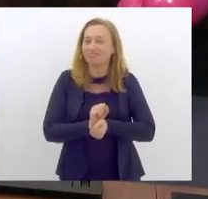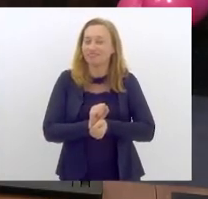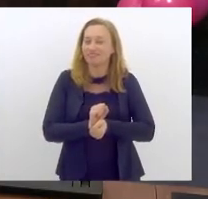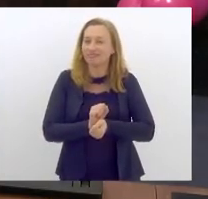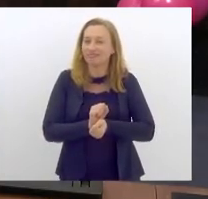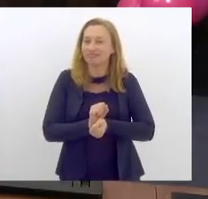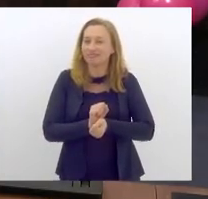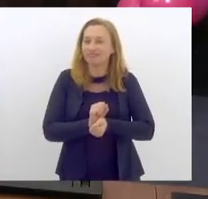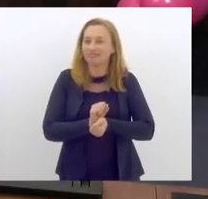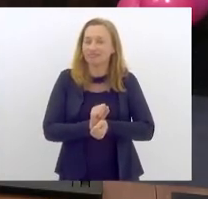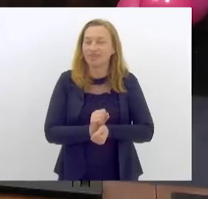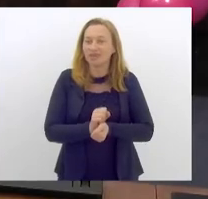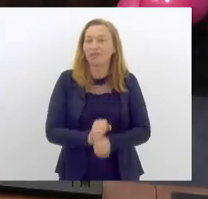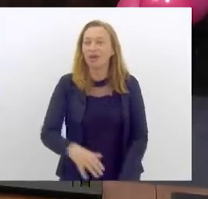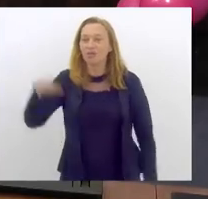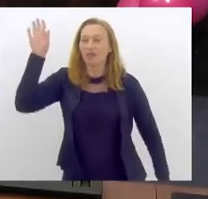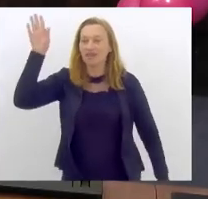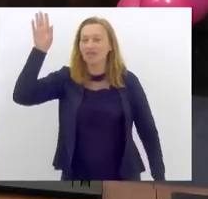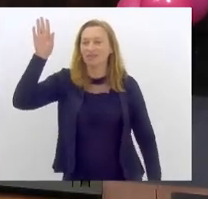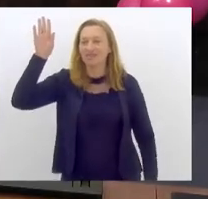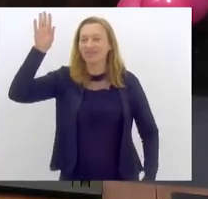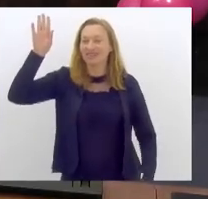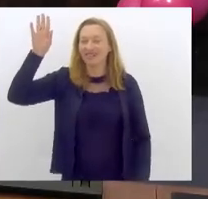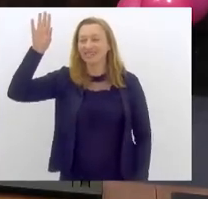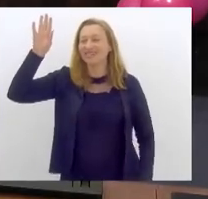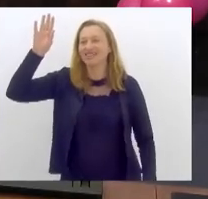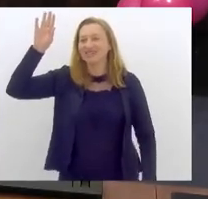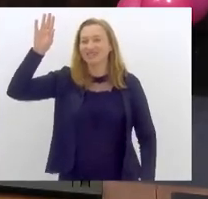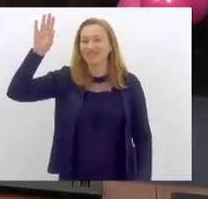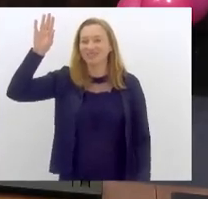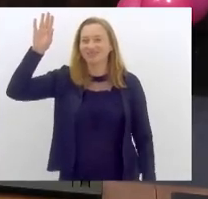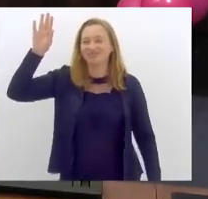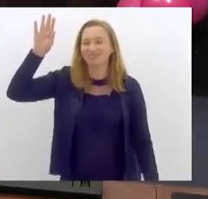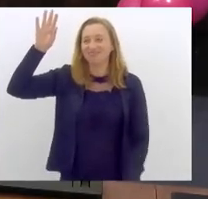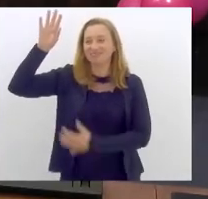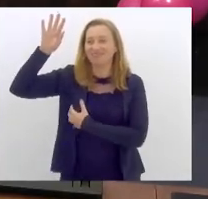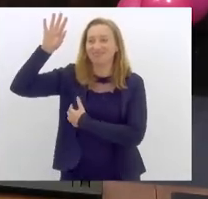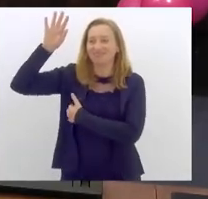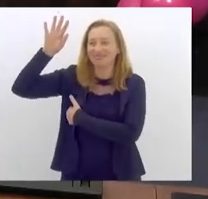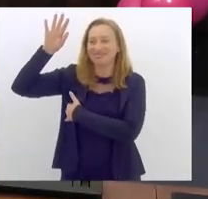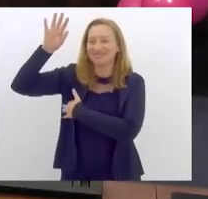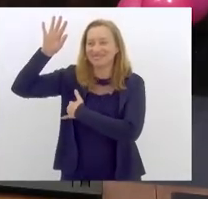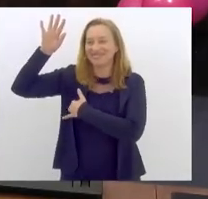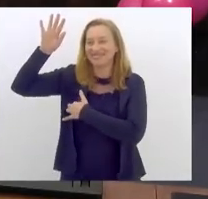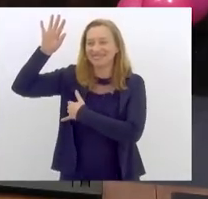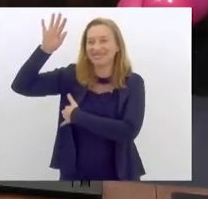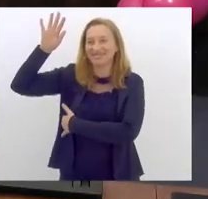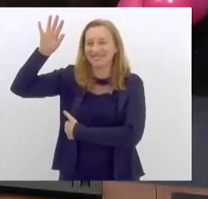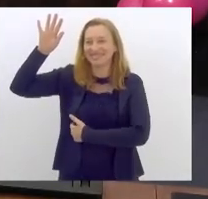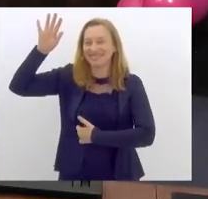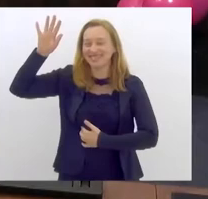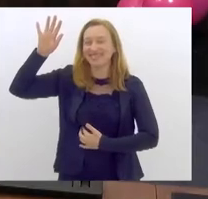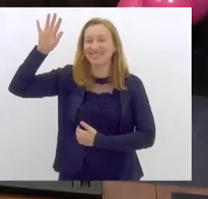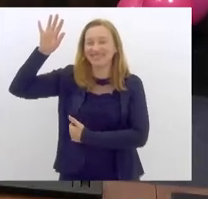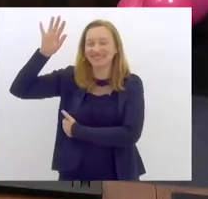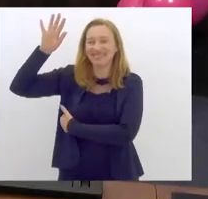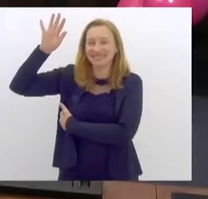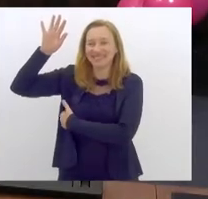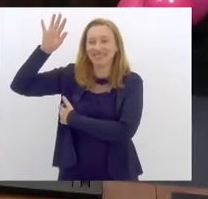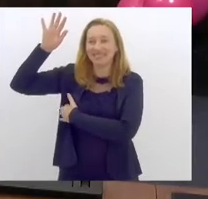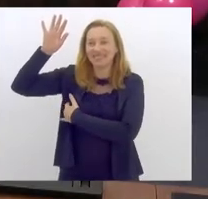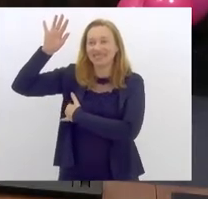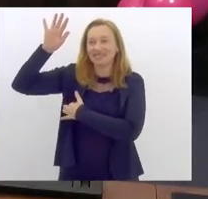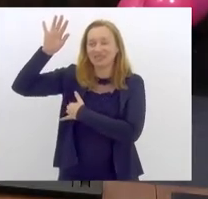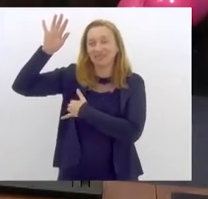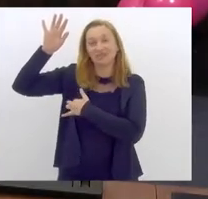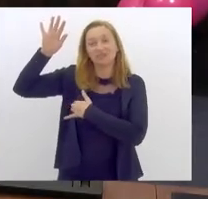um braço para cima mão levantada mamilo suavemente então